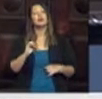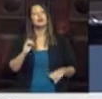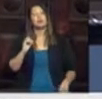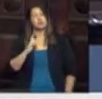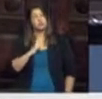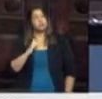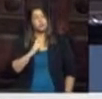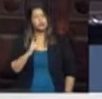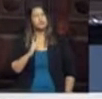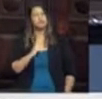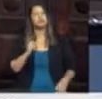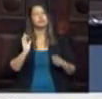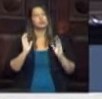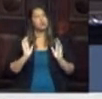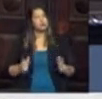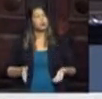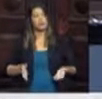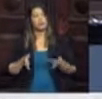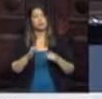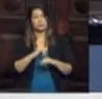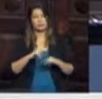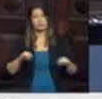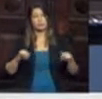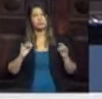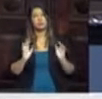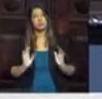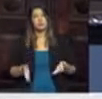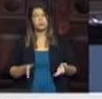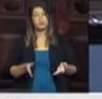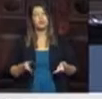que vem a CPI se instala e